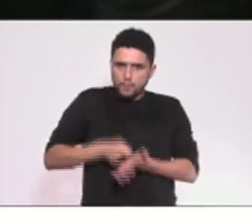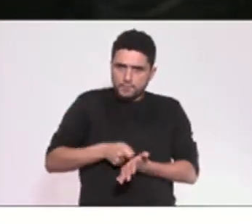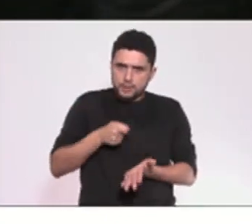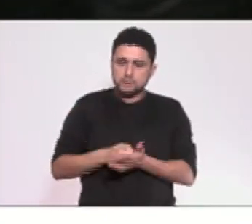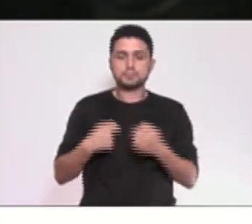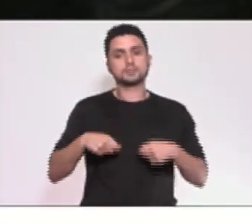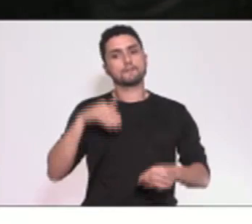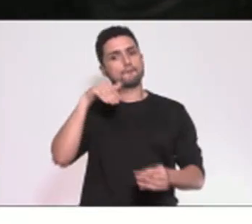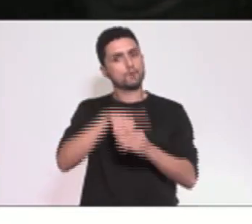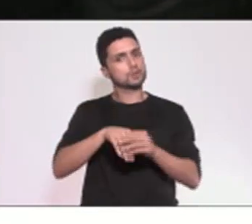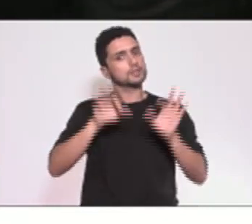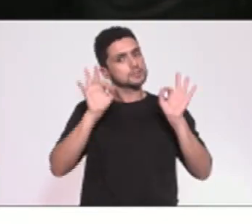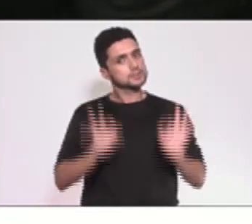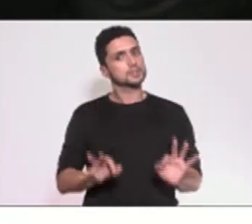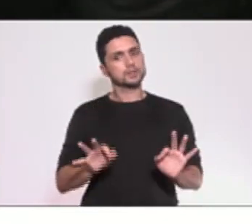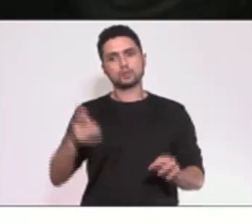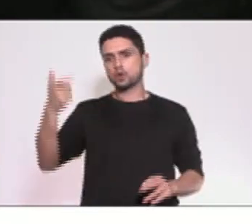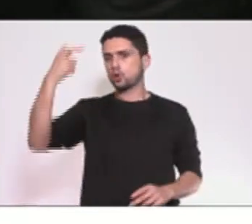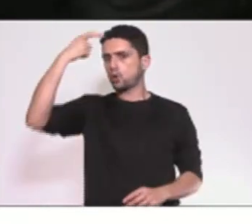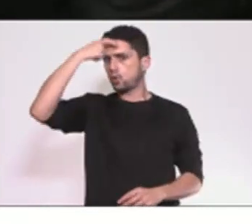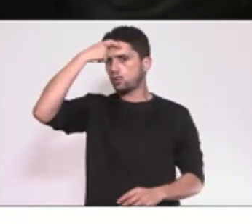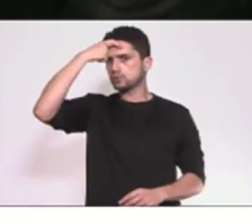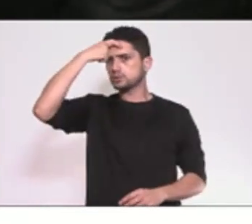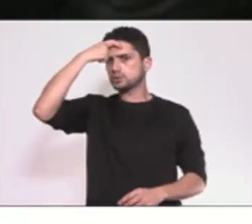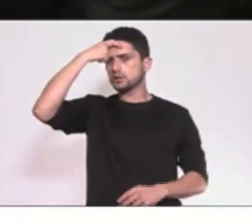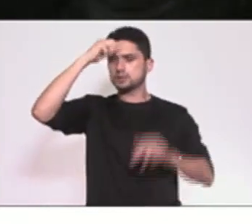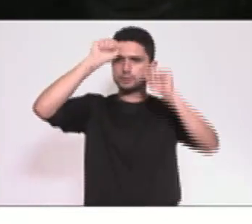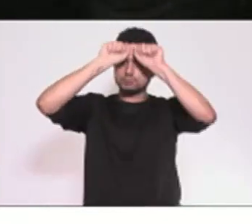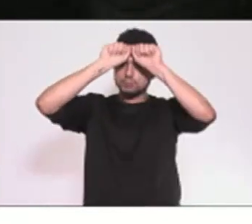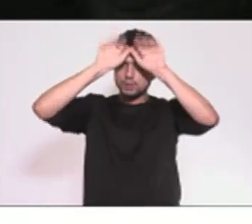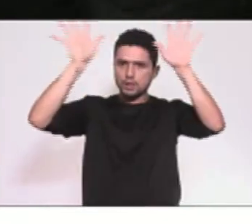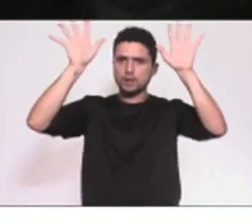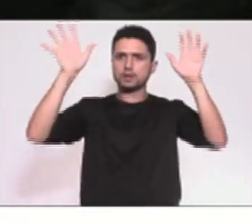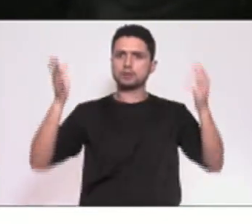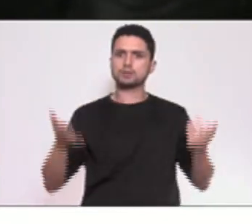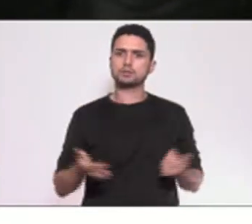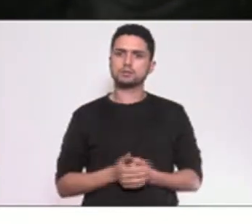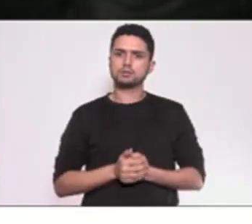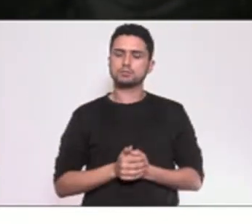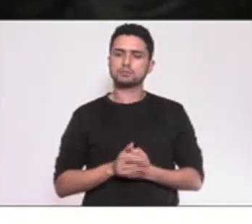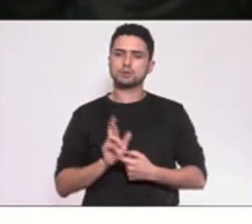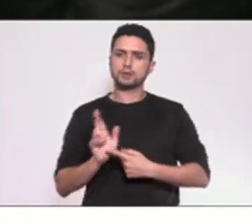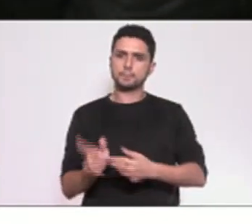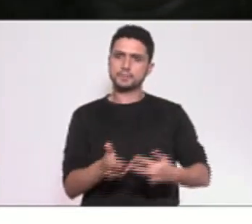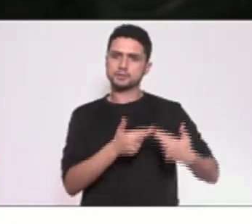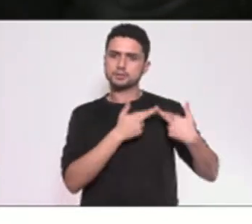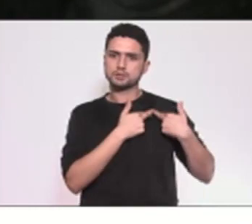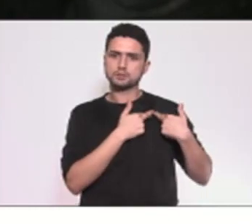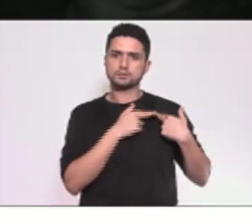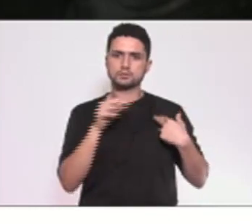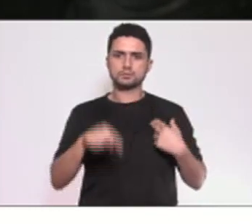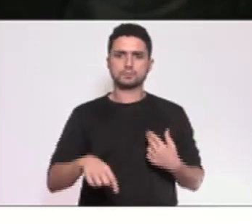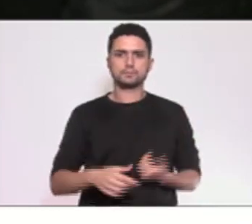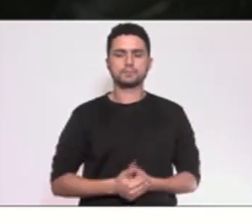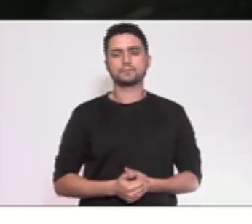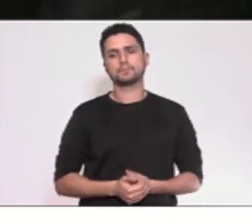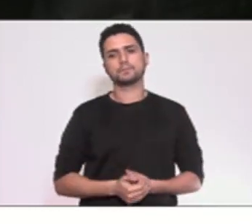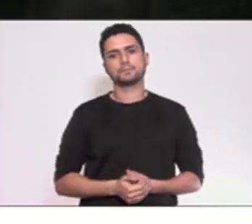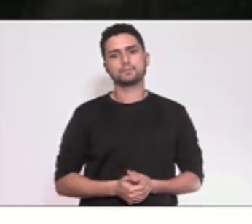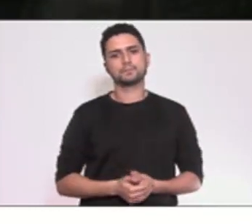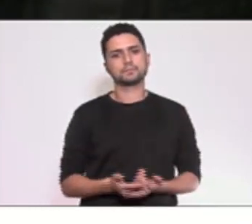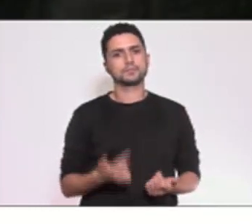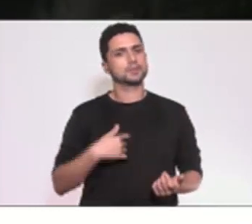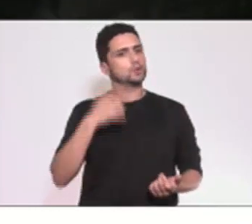votar conforme a nossa consciência e representatividade. E nesse caso, eu não consigo vislumbrar